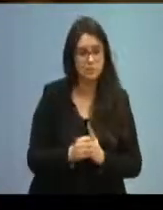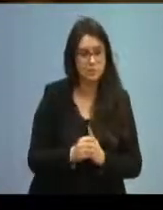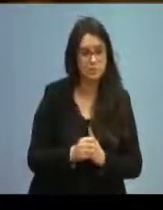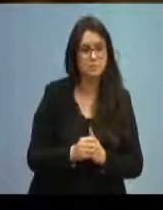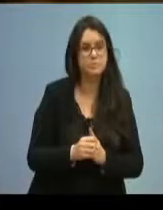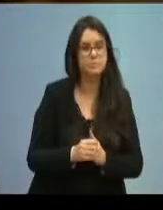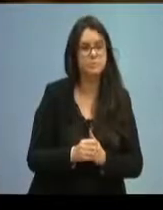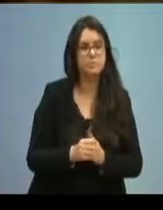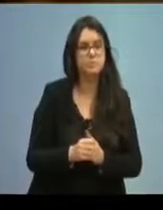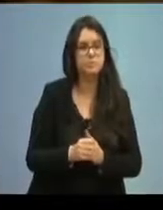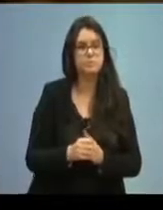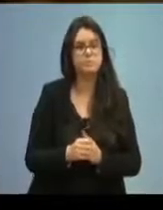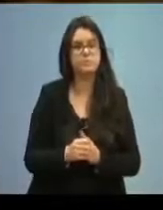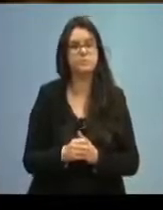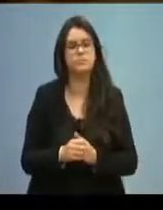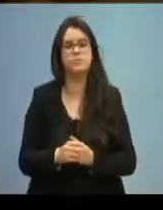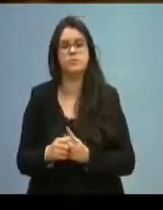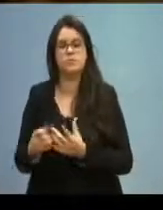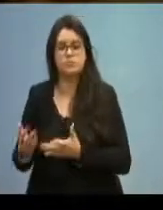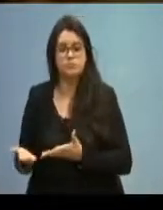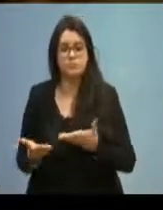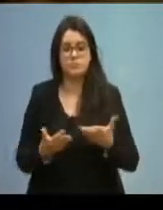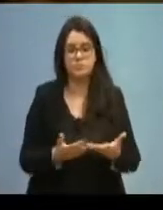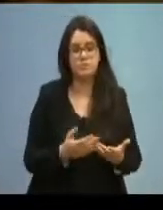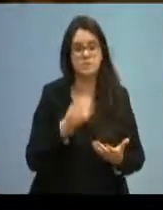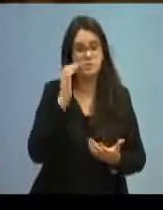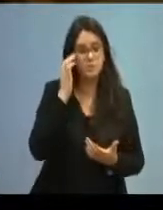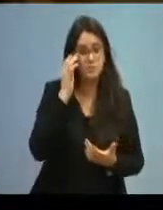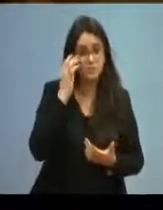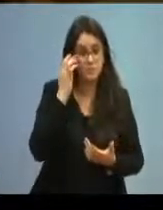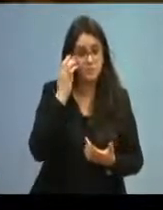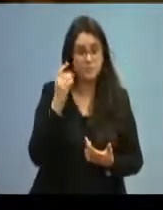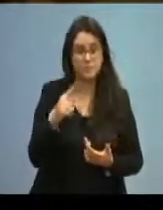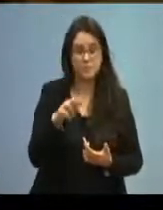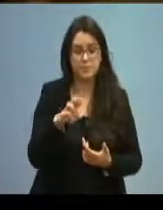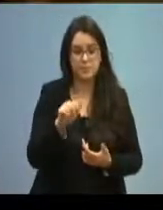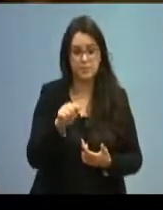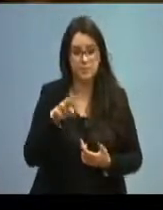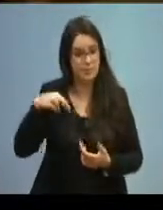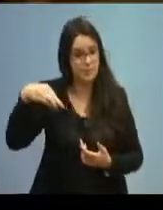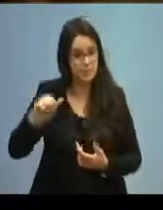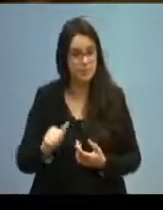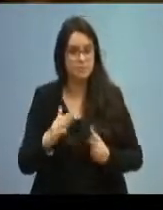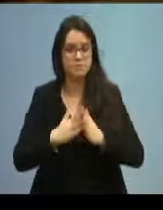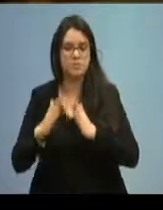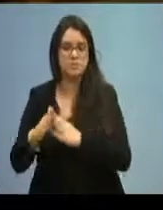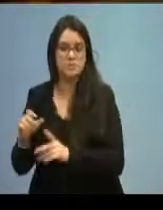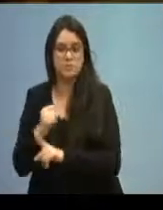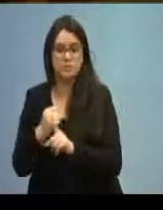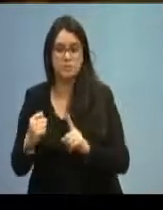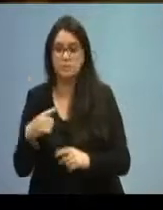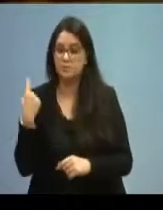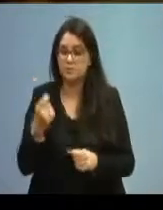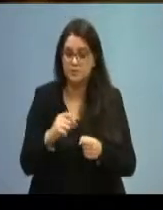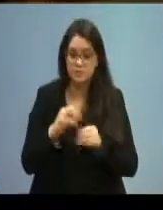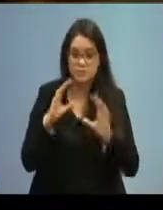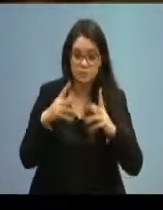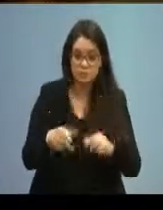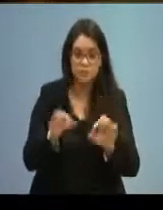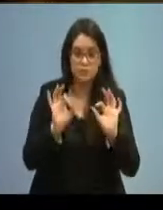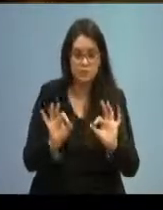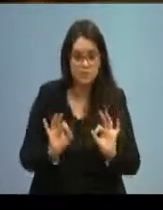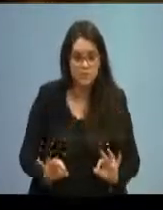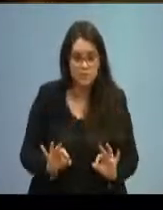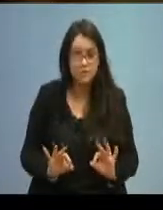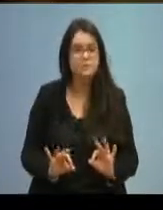uma política e de um programa de habitação social, tá? Então, olha a potência disso. A gente está fazendo tudo certinho. Imagina